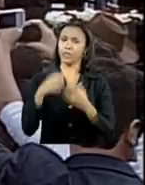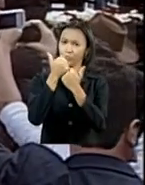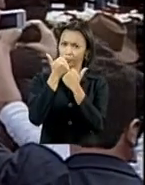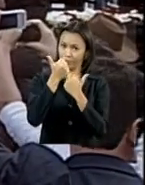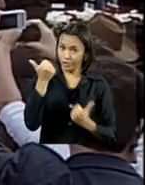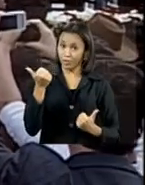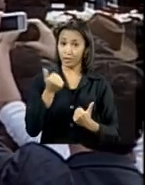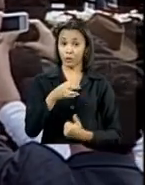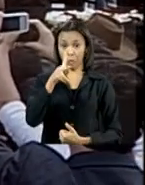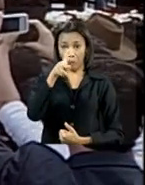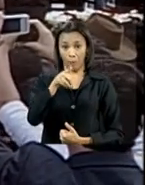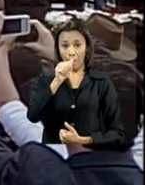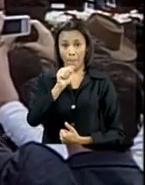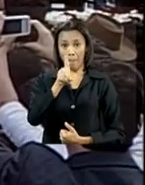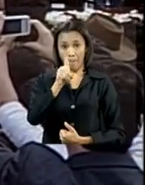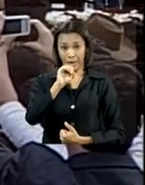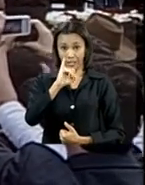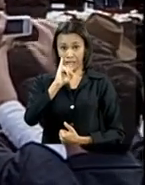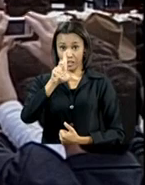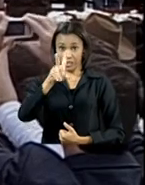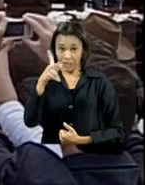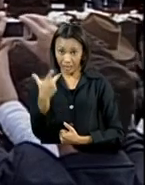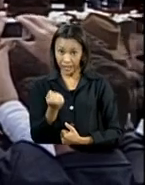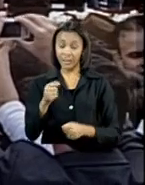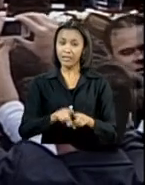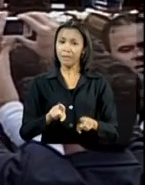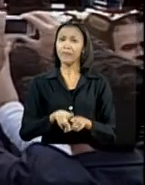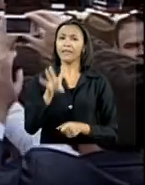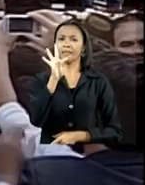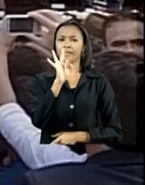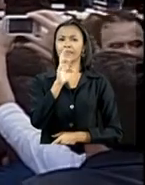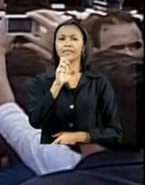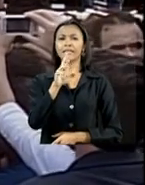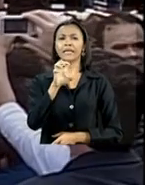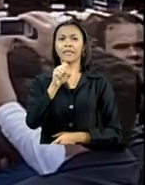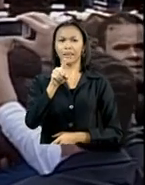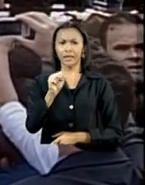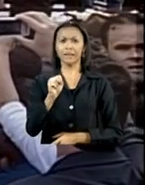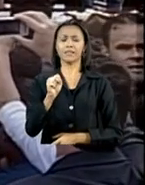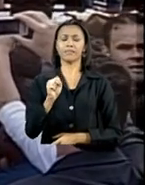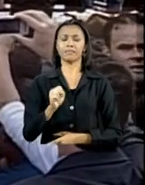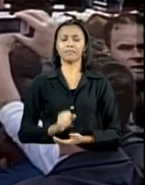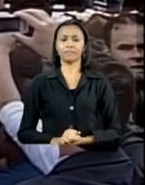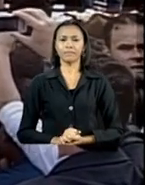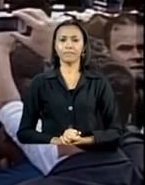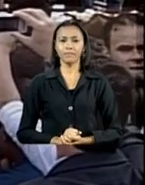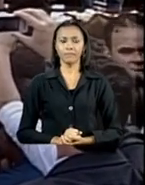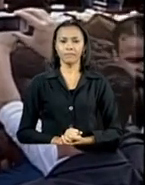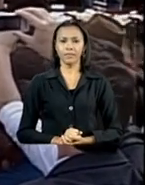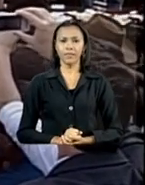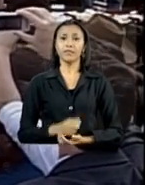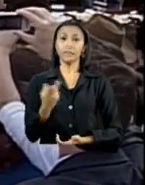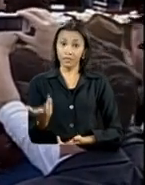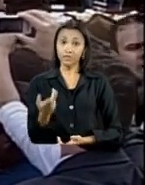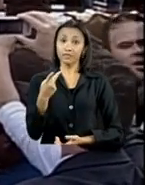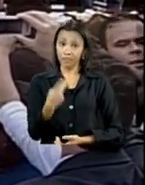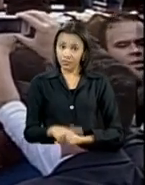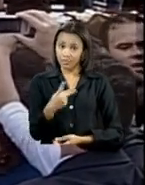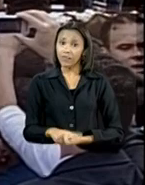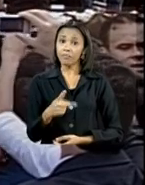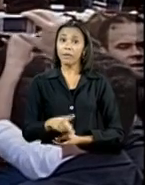Padilha e a ministra Teresa Campelo E também o mineiro